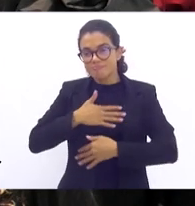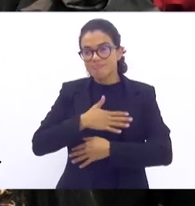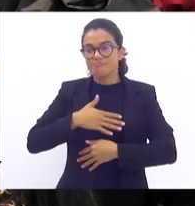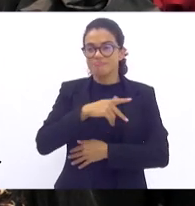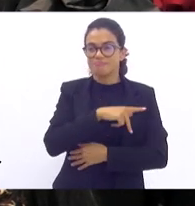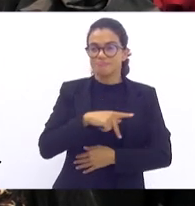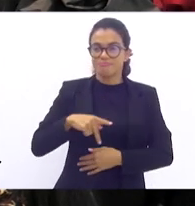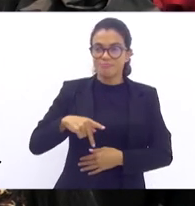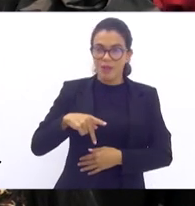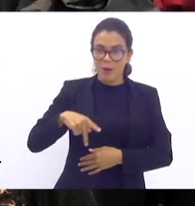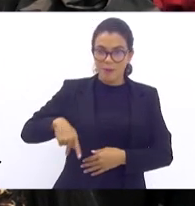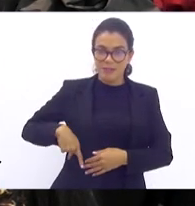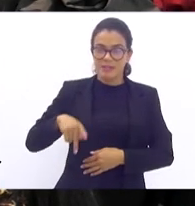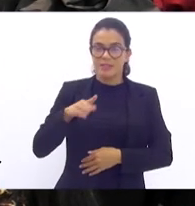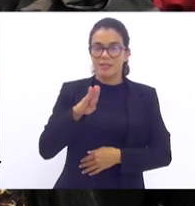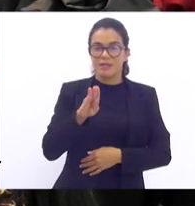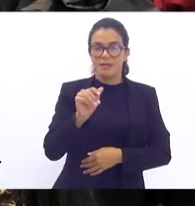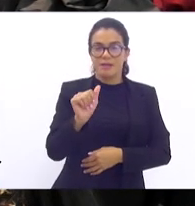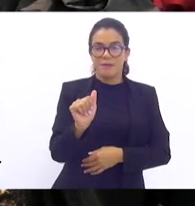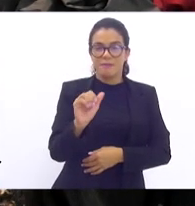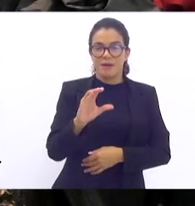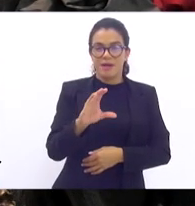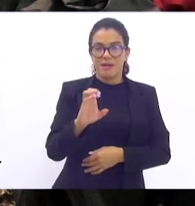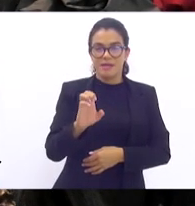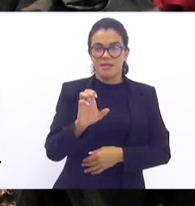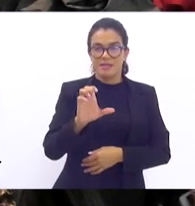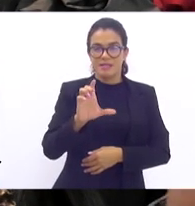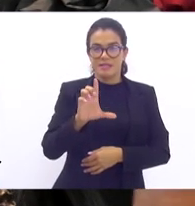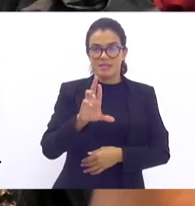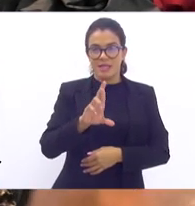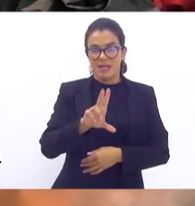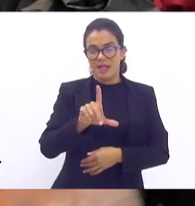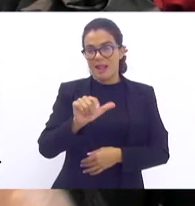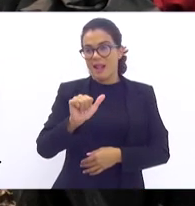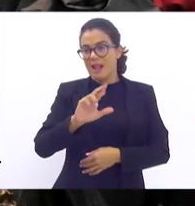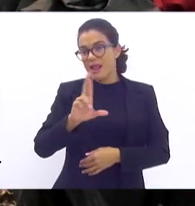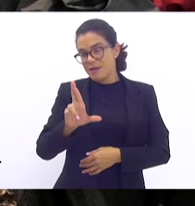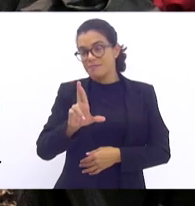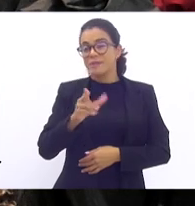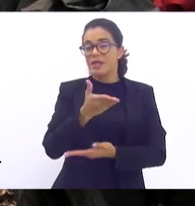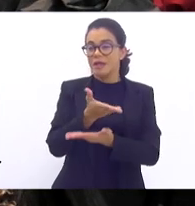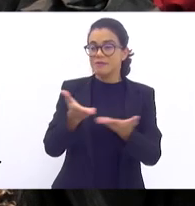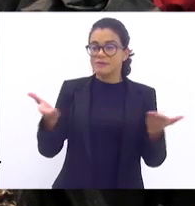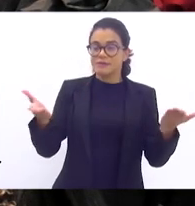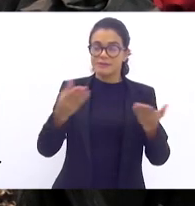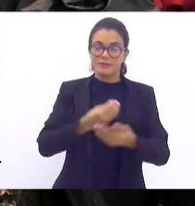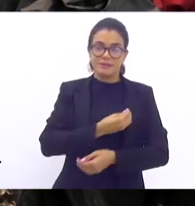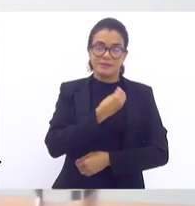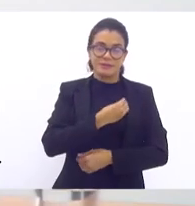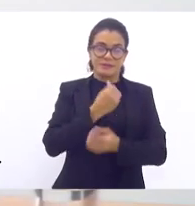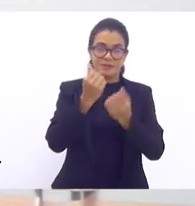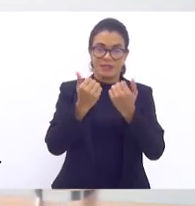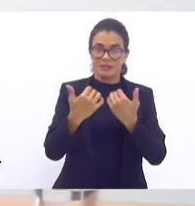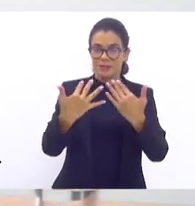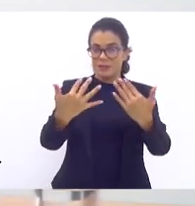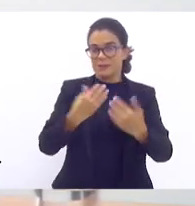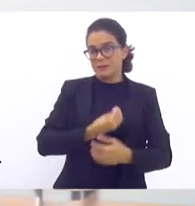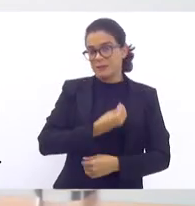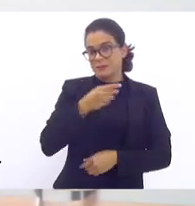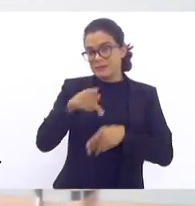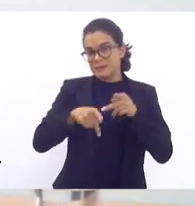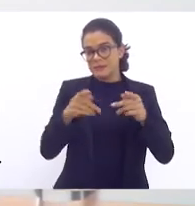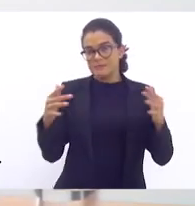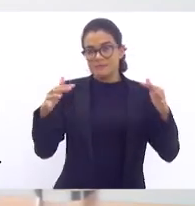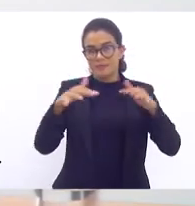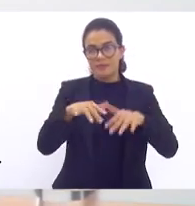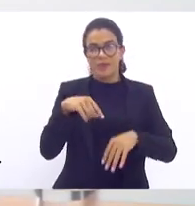presidente dessa casa Deputado Bacelar seja transmitida ele e dizer a todos vocês que participam dessa audiência pública que para